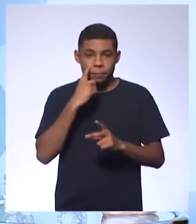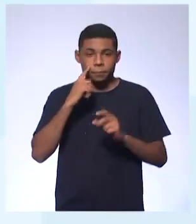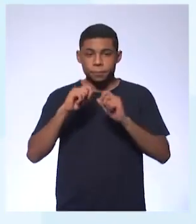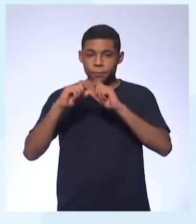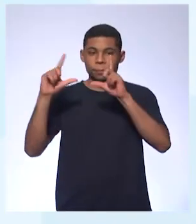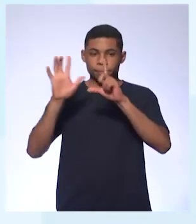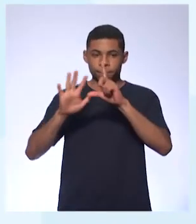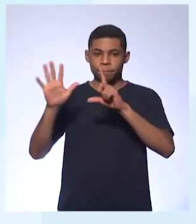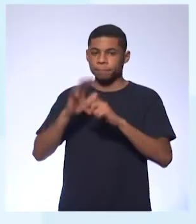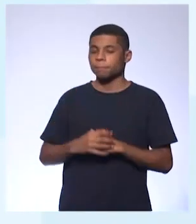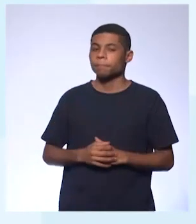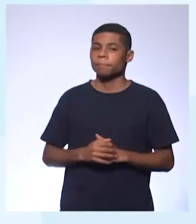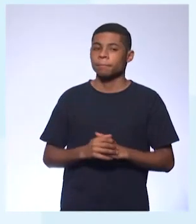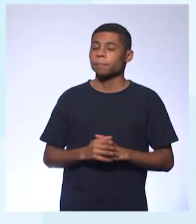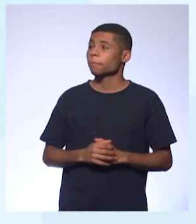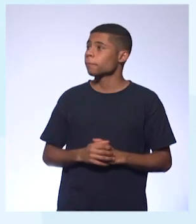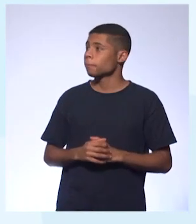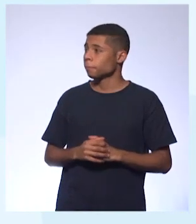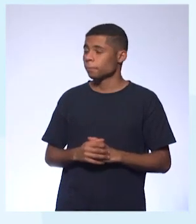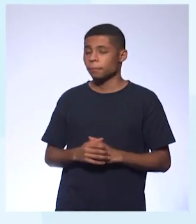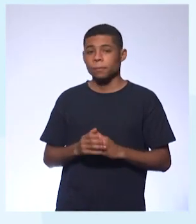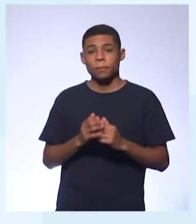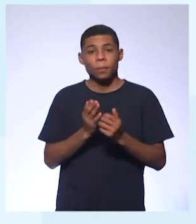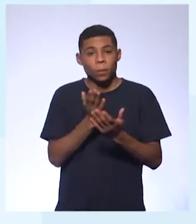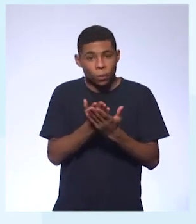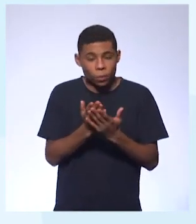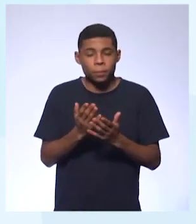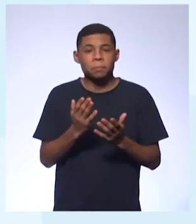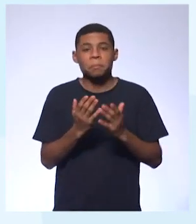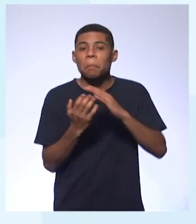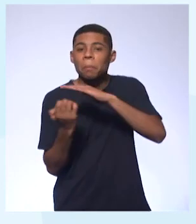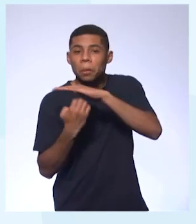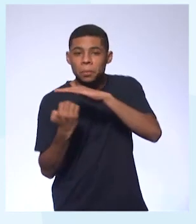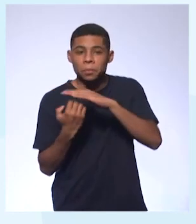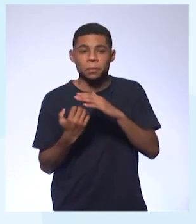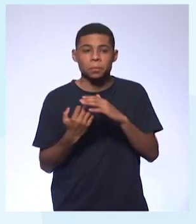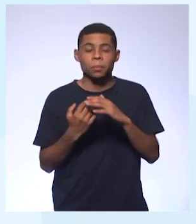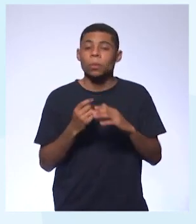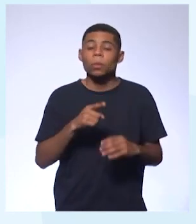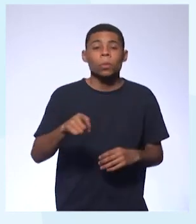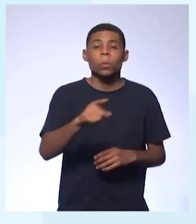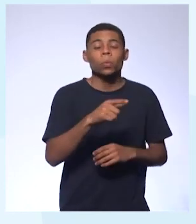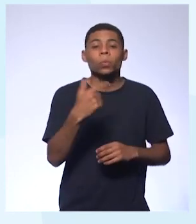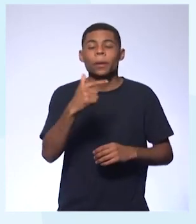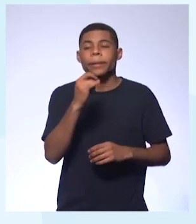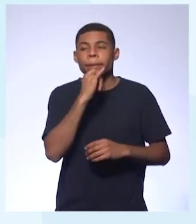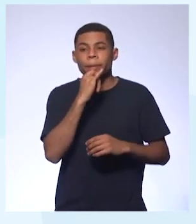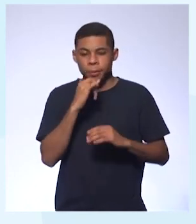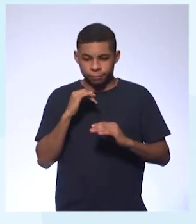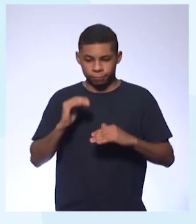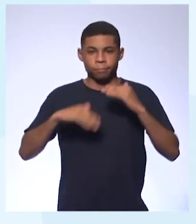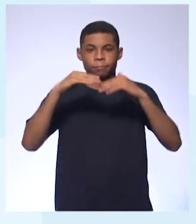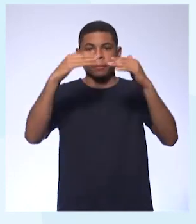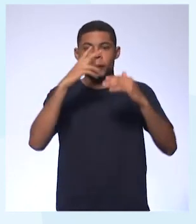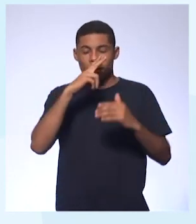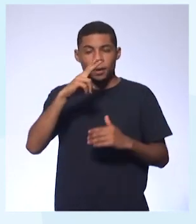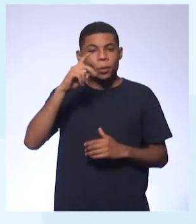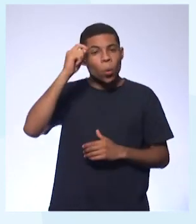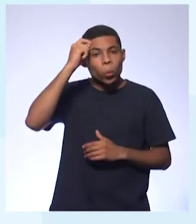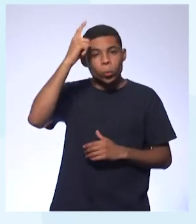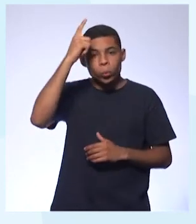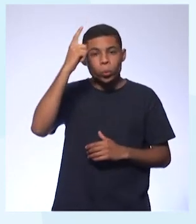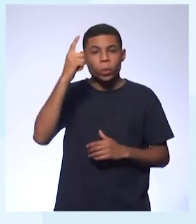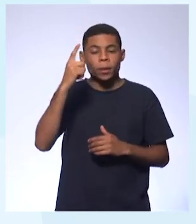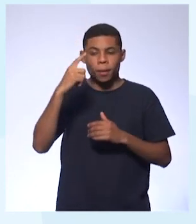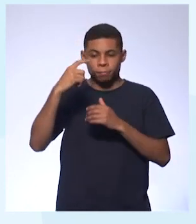por favor. Nas escolas e nas empresas, não temos muito bem desenvolvida essa cultura